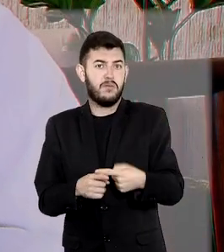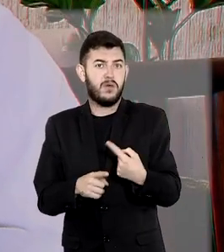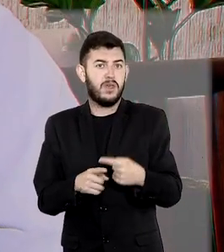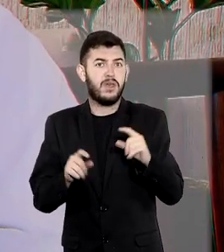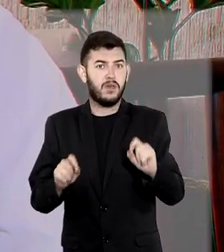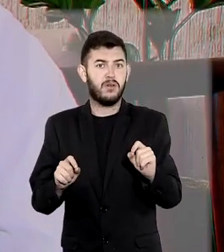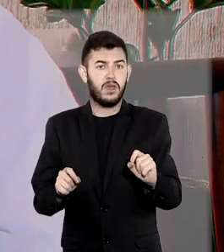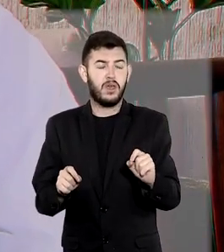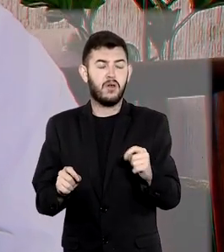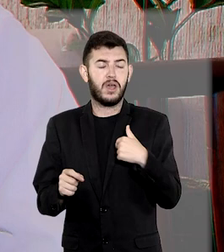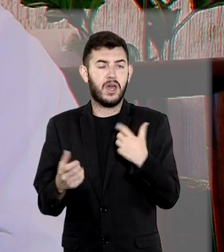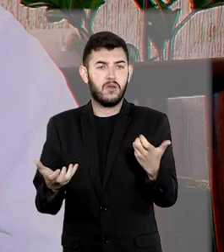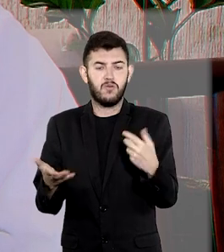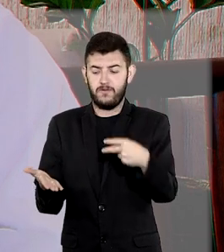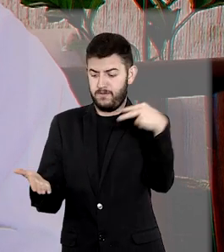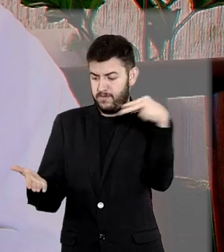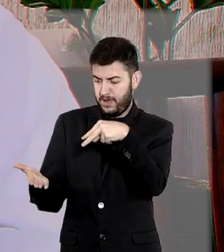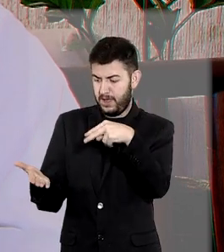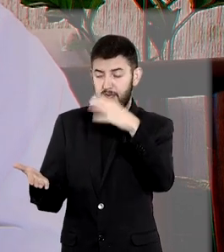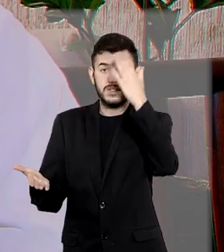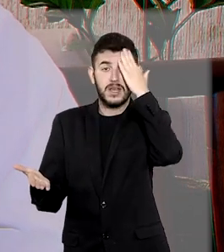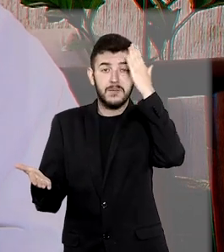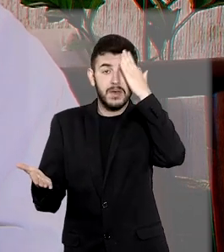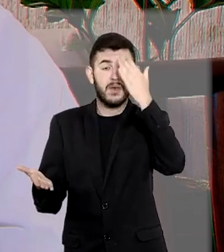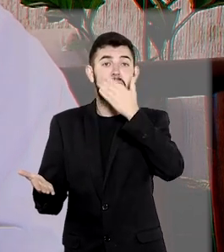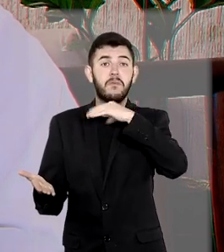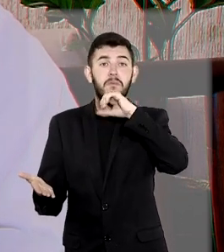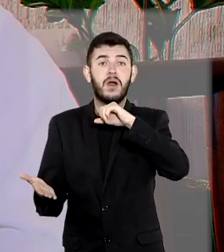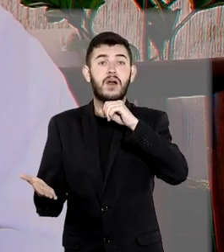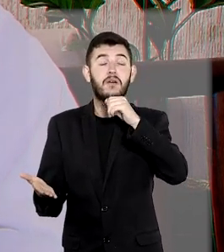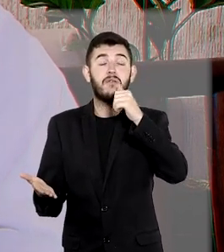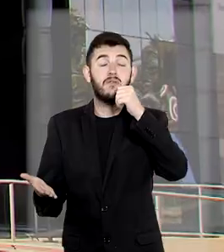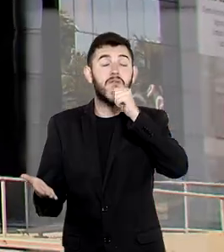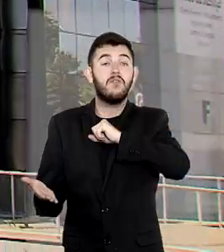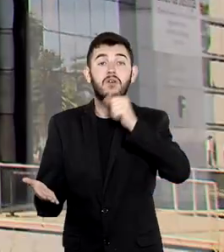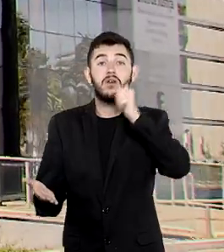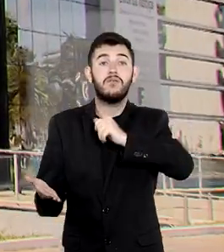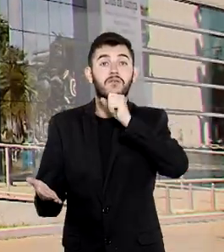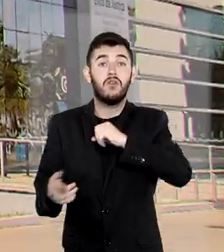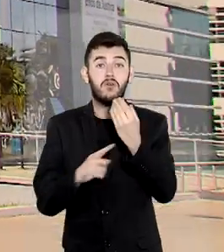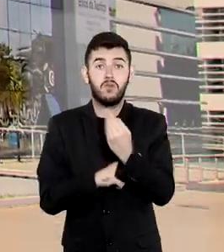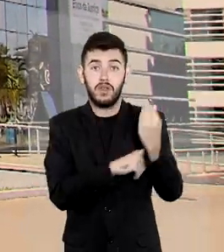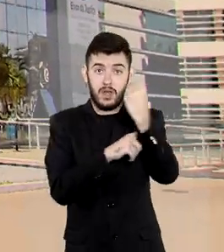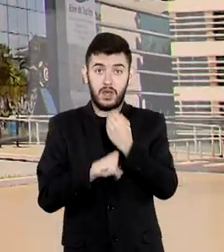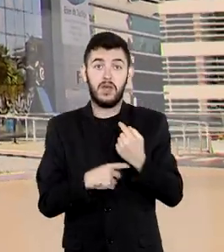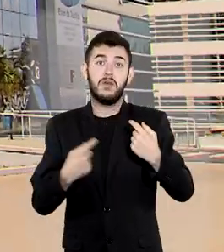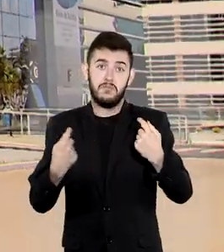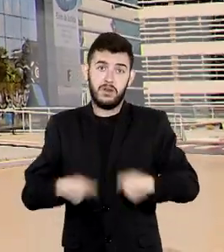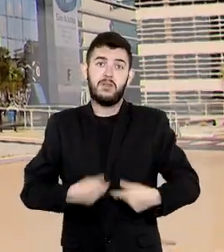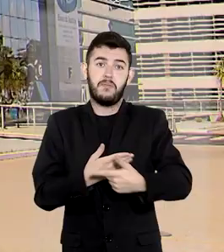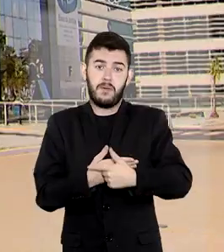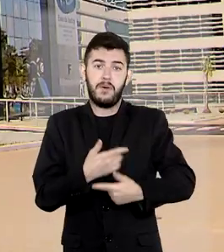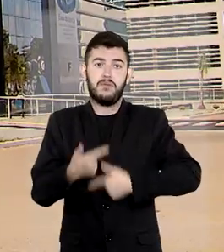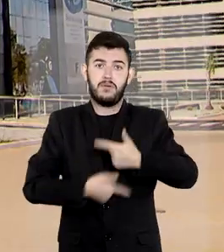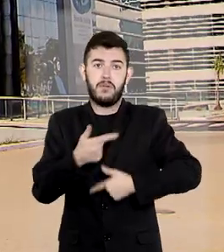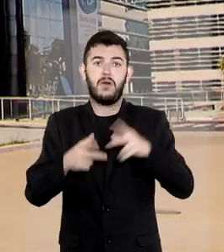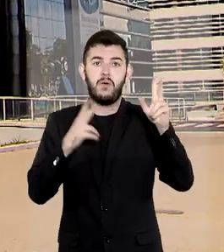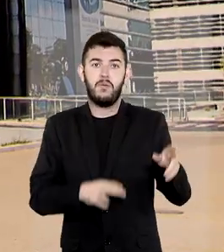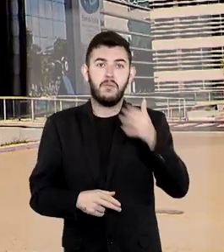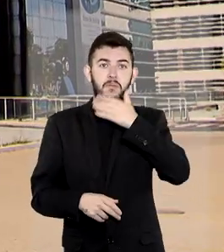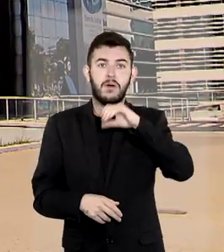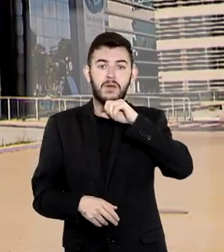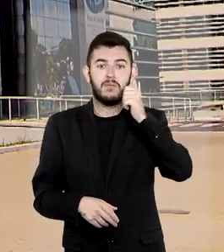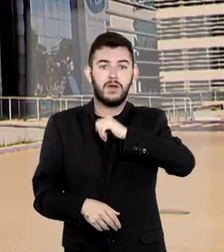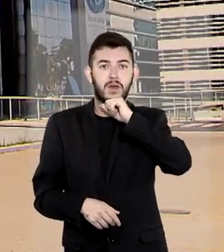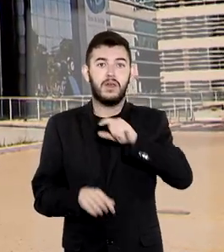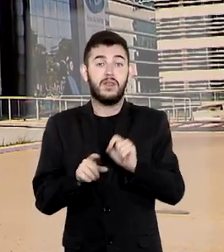ver que, hoje em dia, de fato, eles que me criaram e eles merecem esse cargo. A filiação socioafetiva é regulamentada